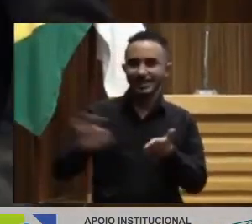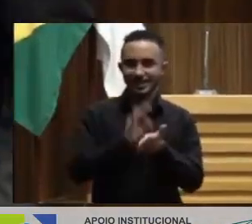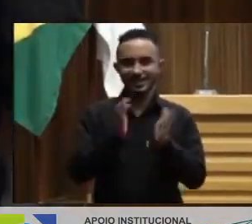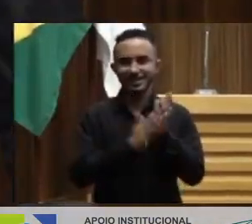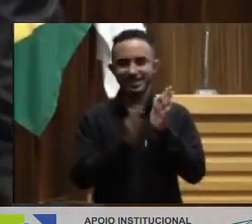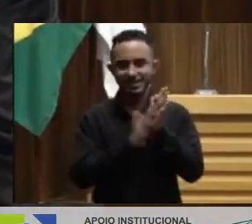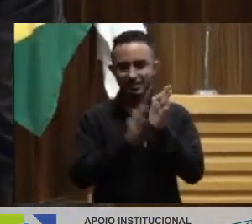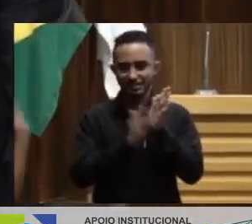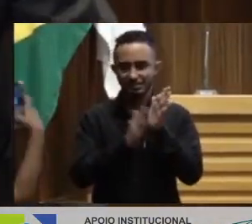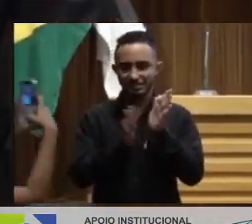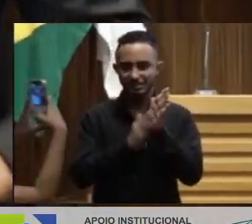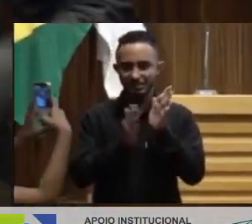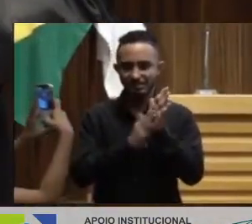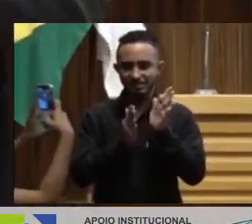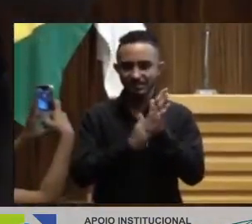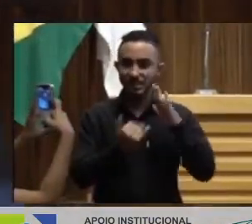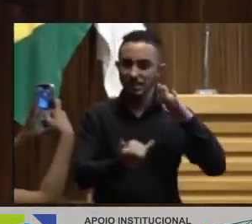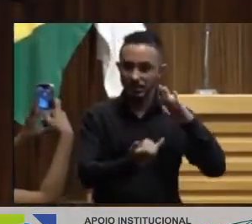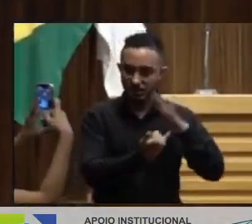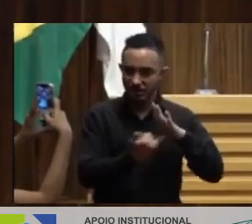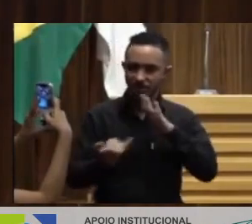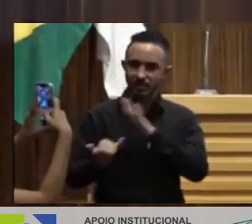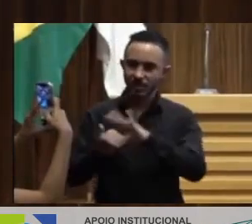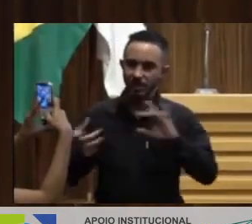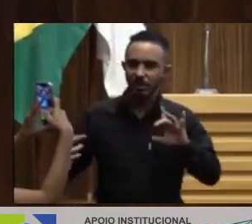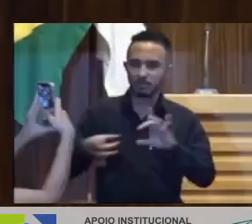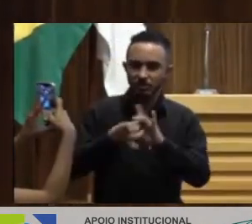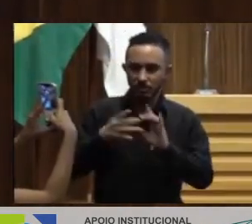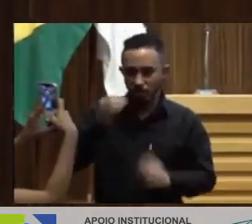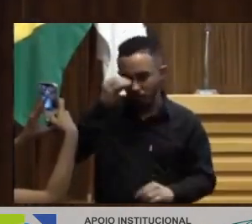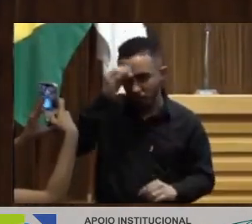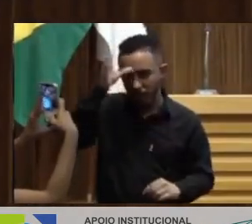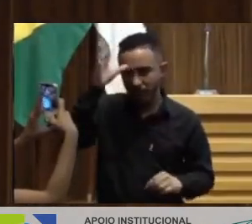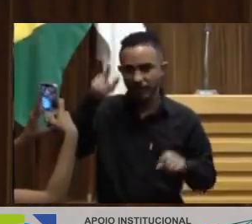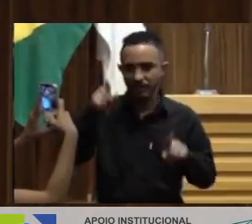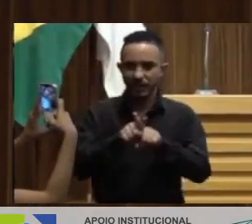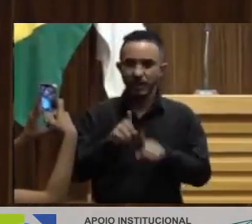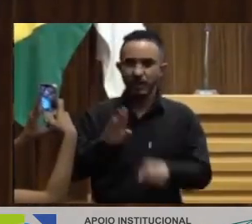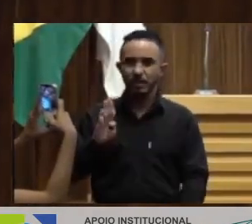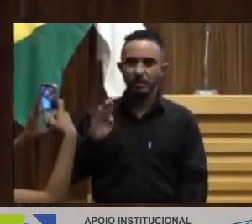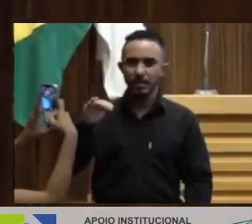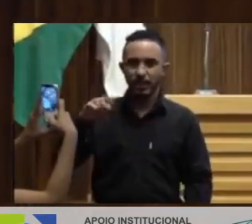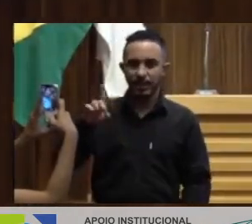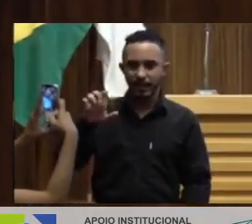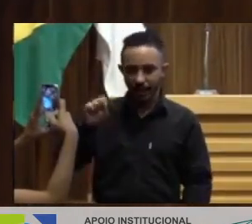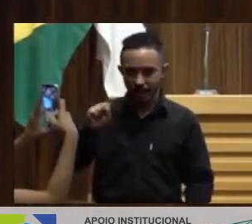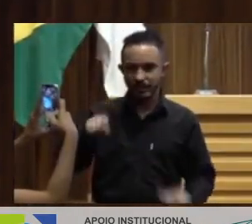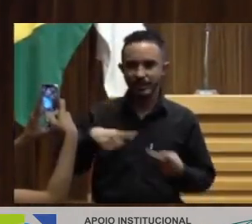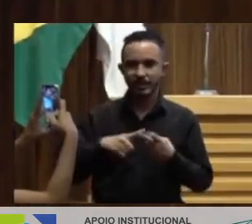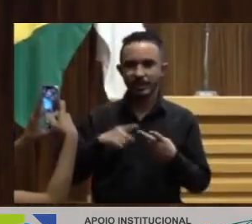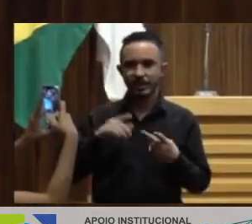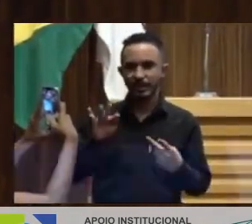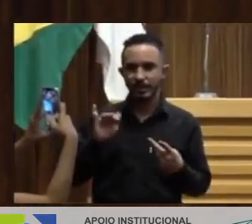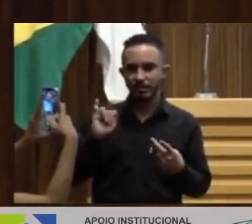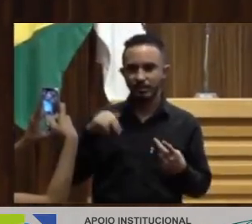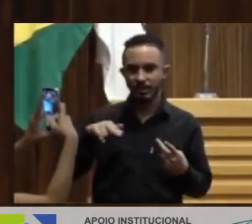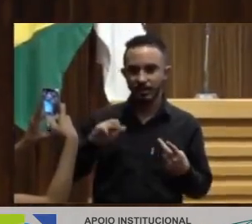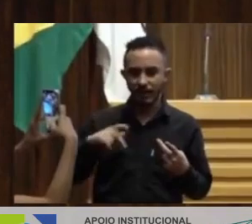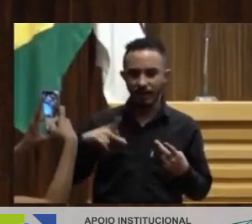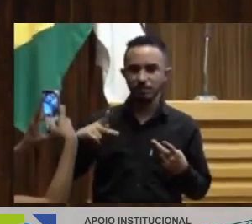cooperação técnica entre as instituições para intercâmbio de conhecimentos entre BNDES e FINEP.